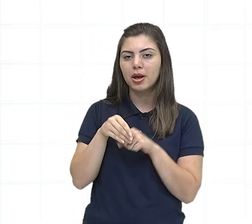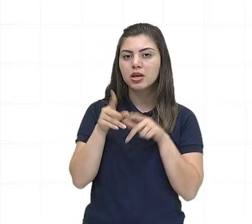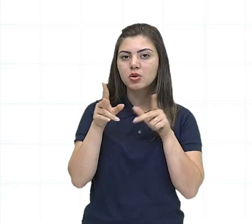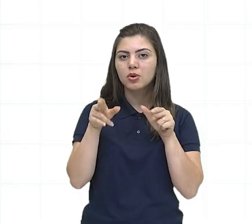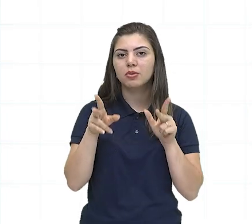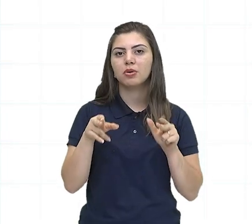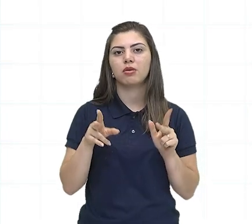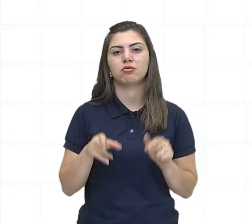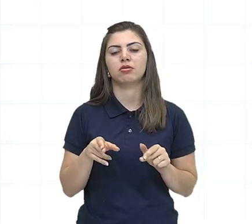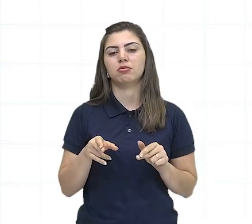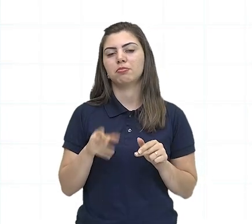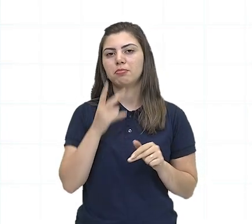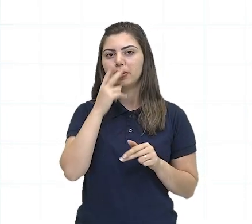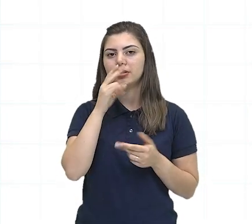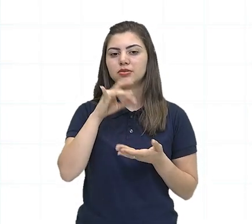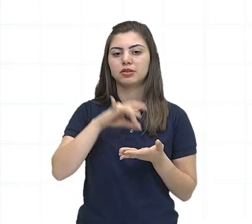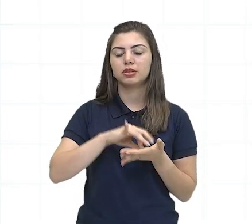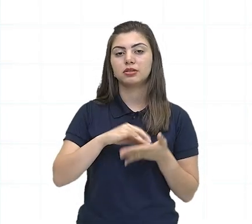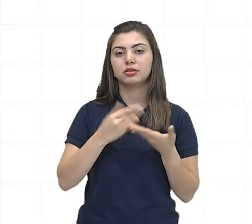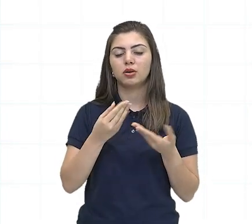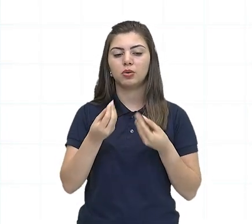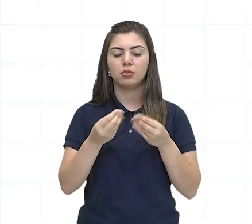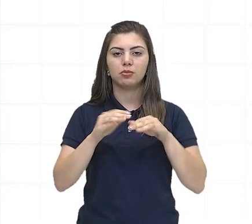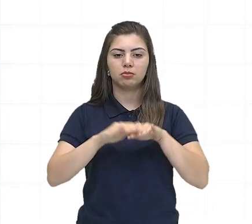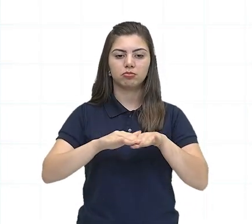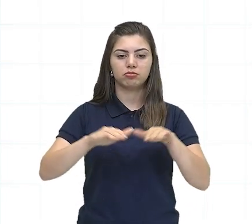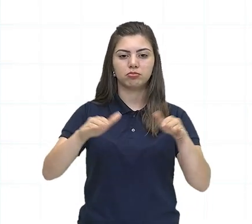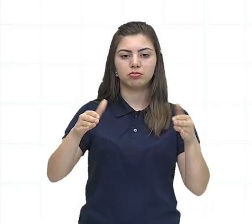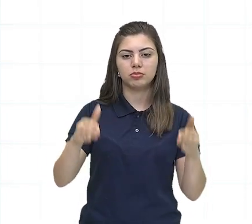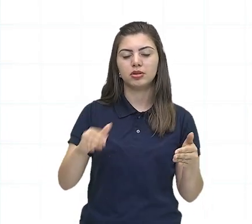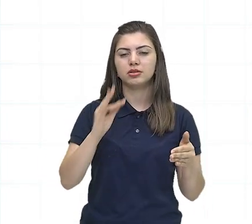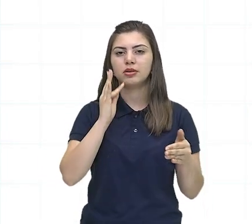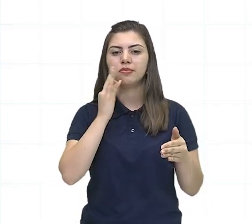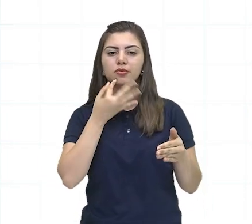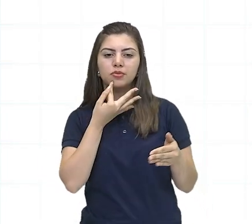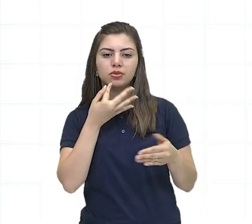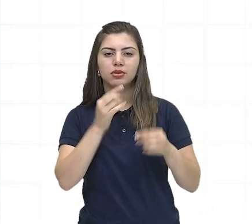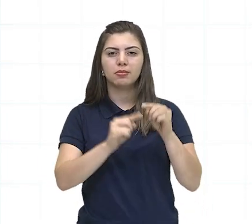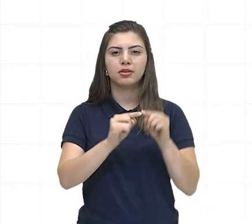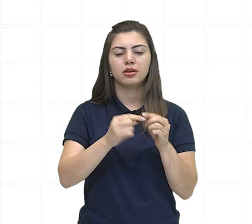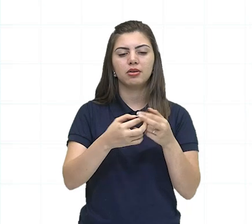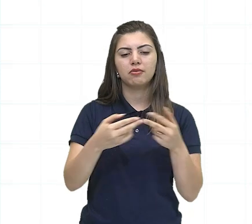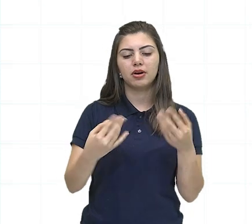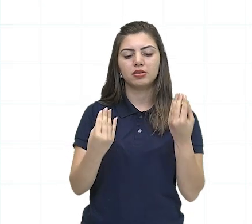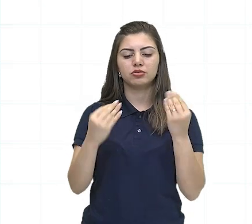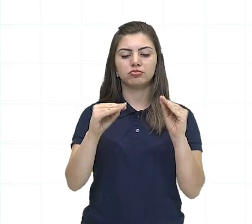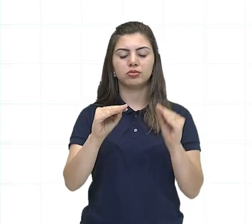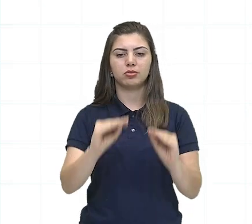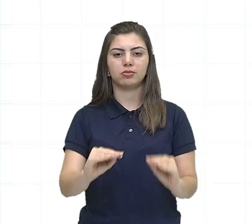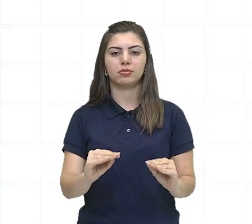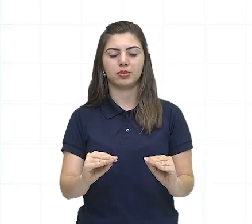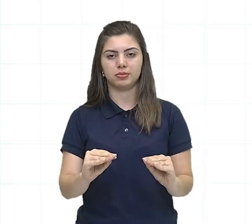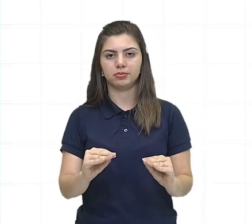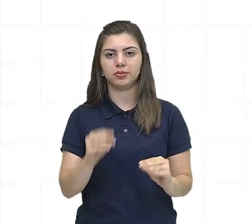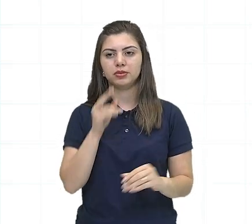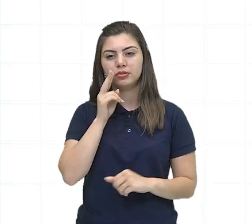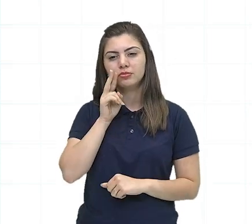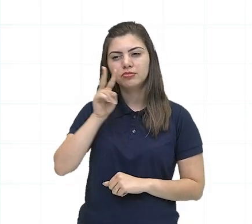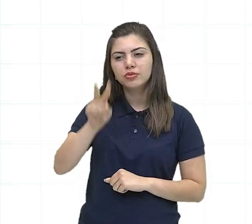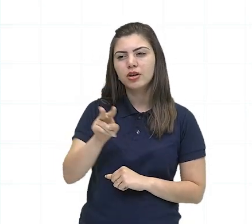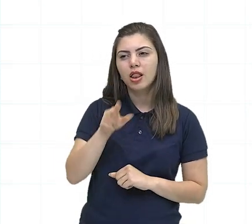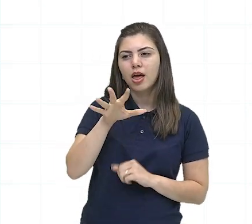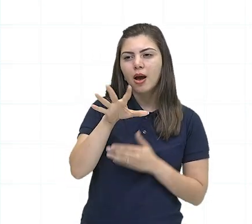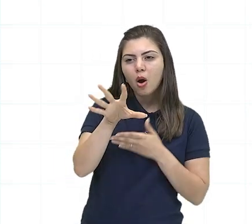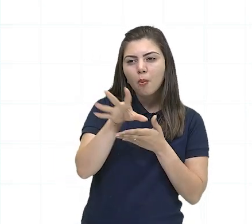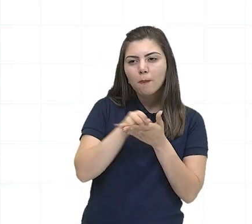mesa, principalmente frutas, objetos, livros, jarros, e observavam. Então, eles chegavam o